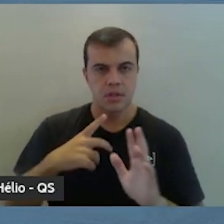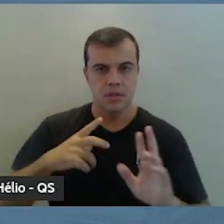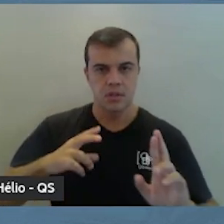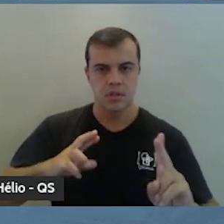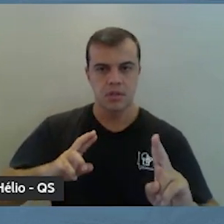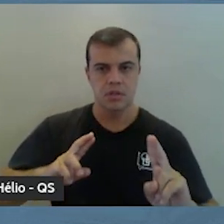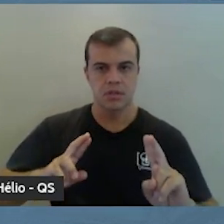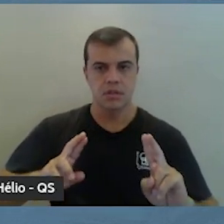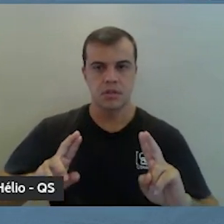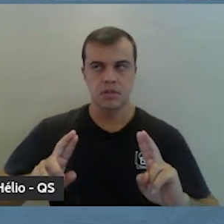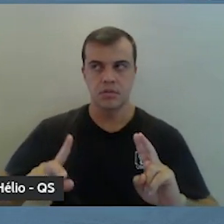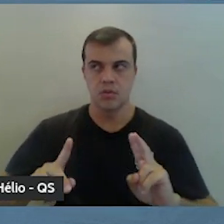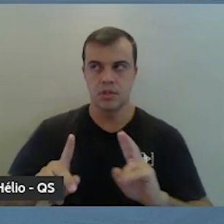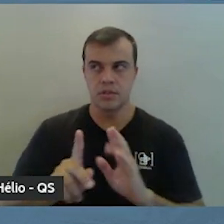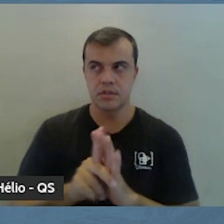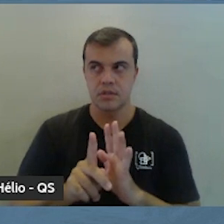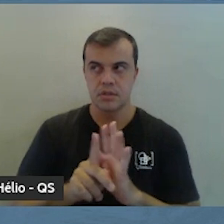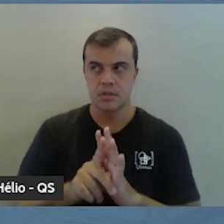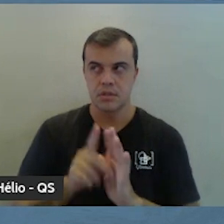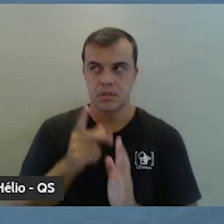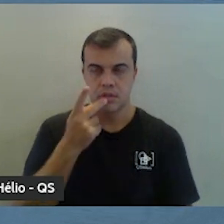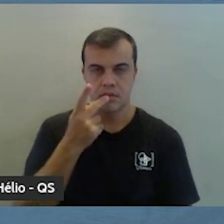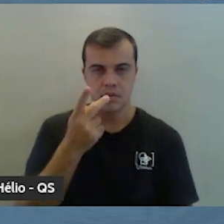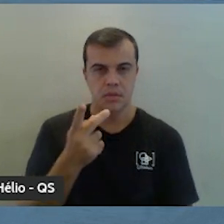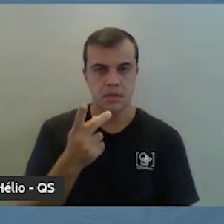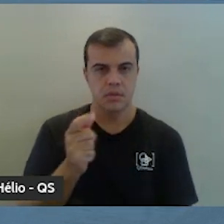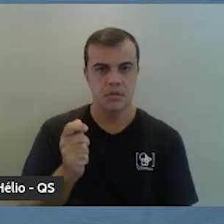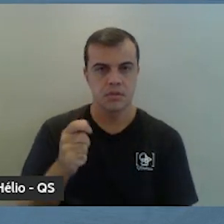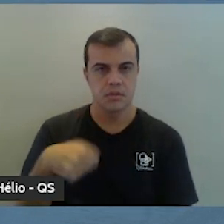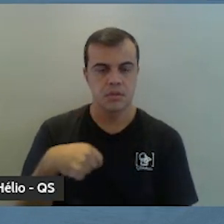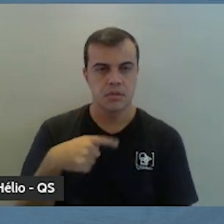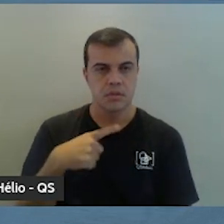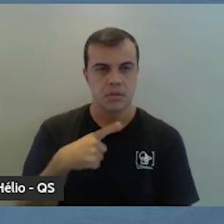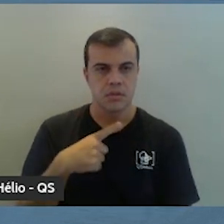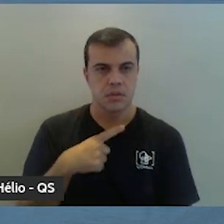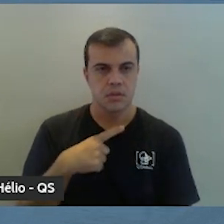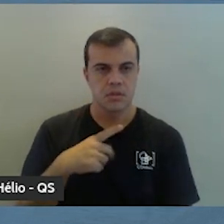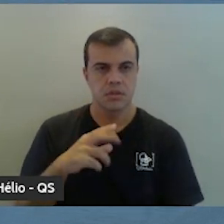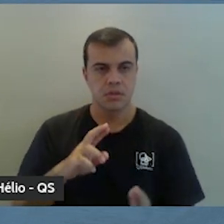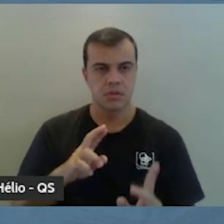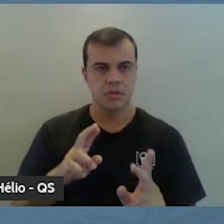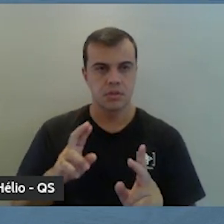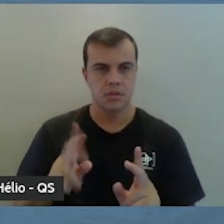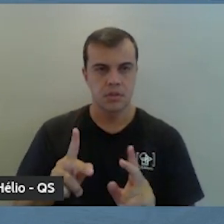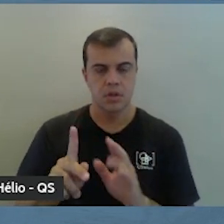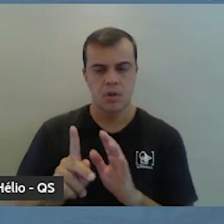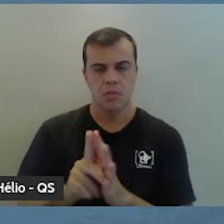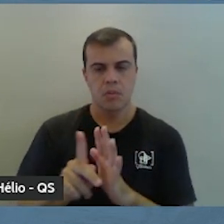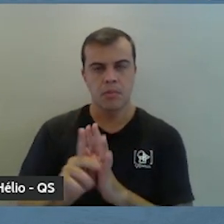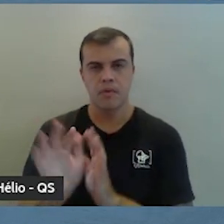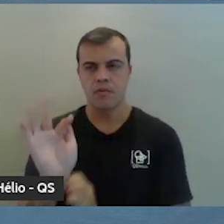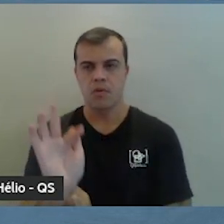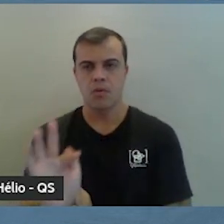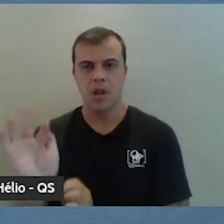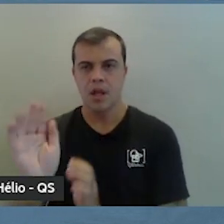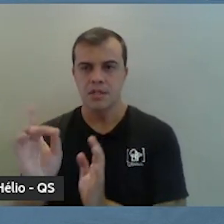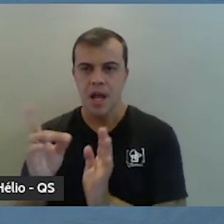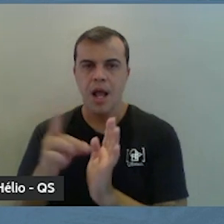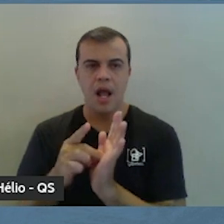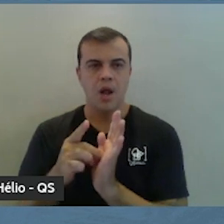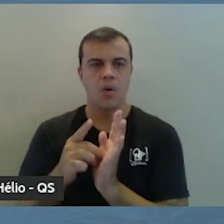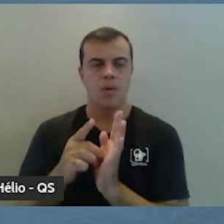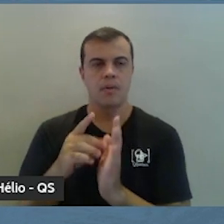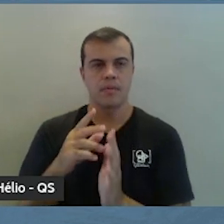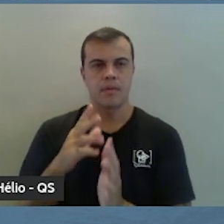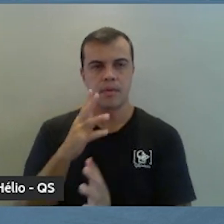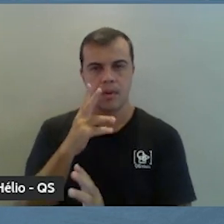forte, mas a criação de uma academia, uma Real Academia de Belas